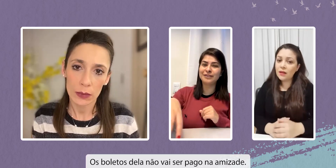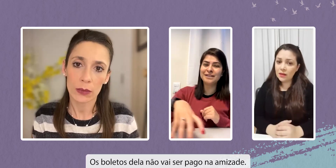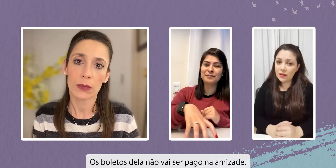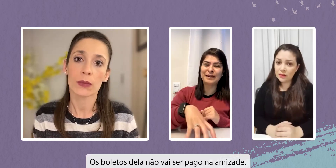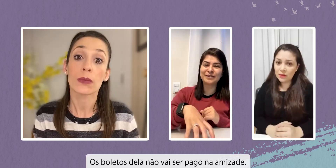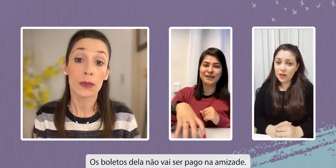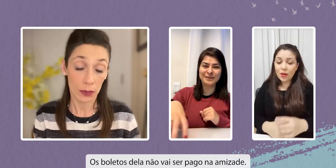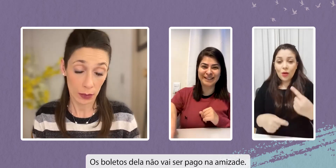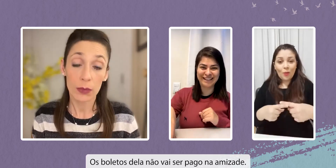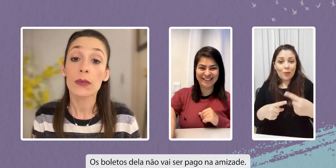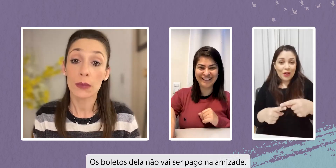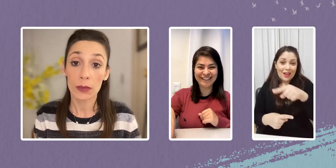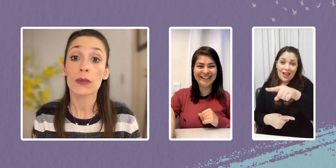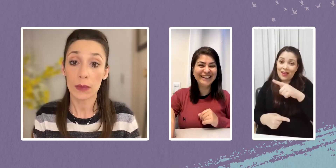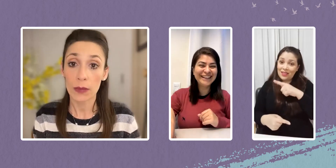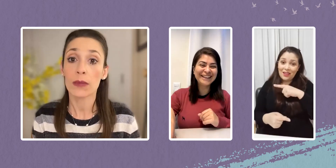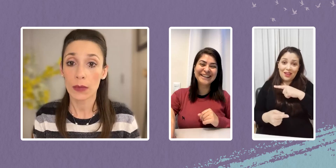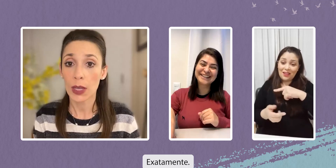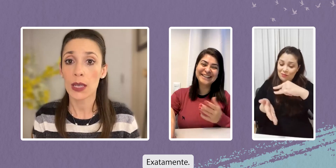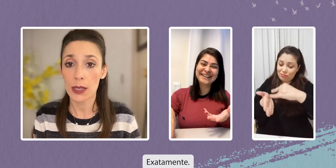dela não vai ser pago na amizade.